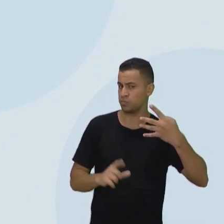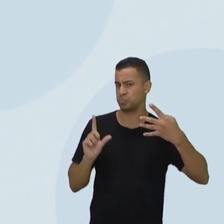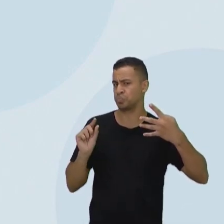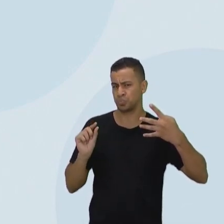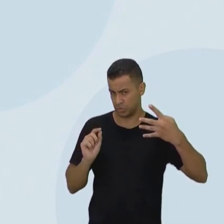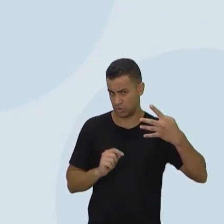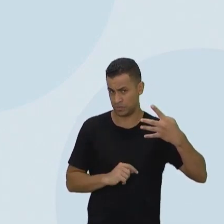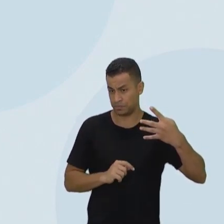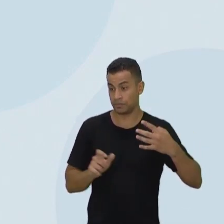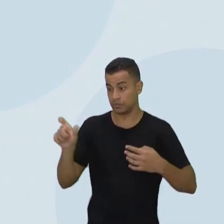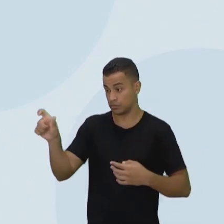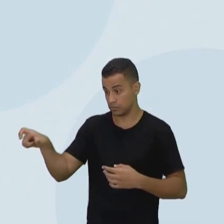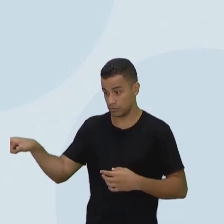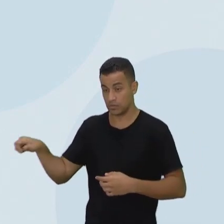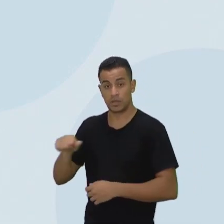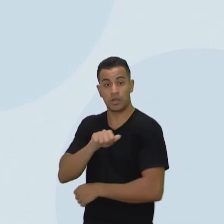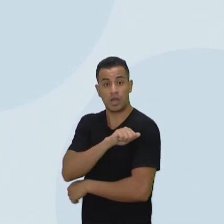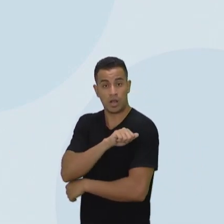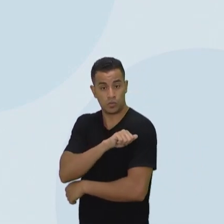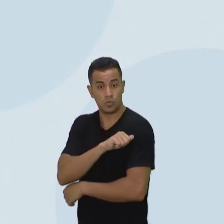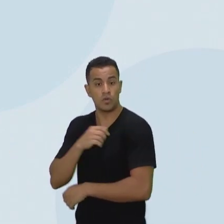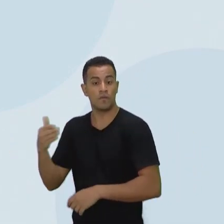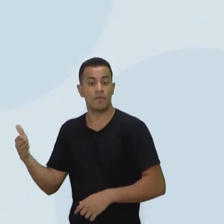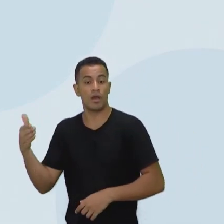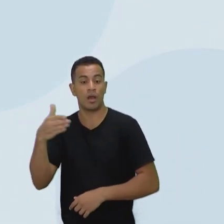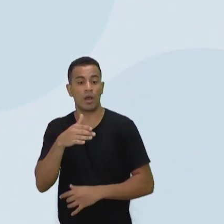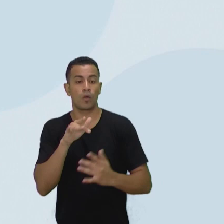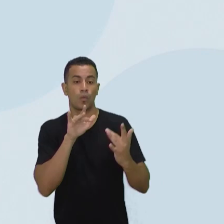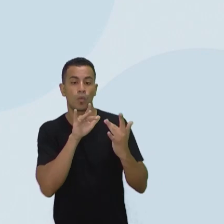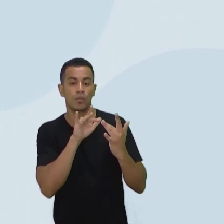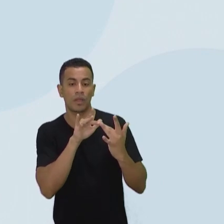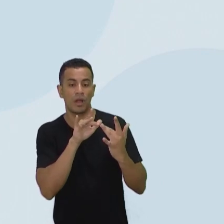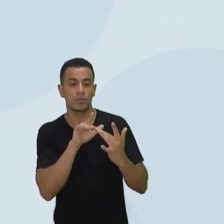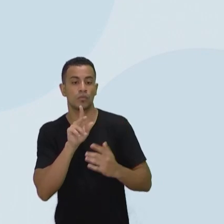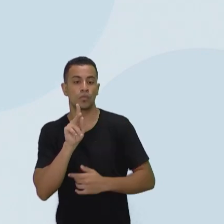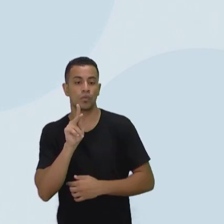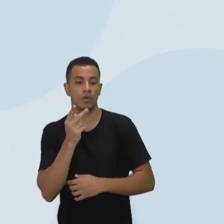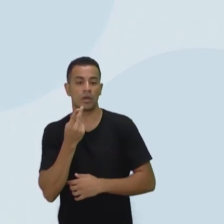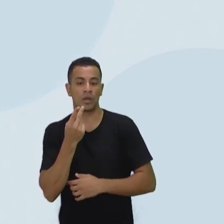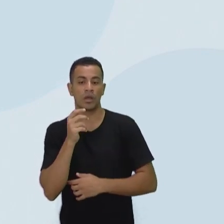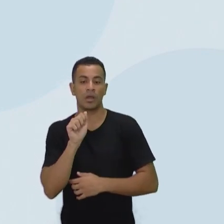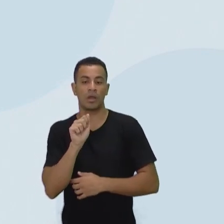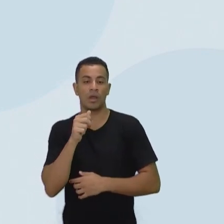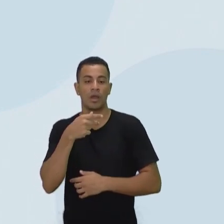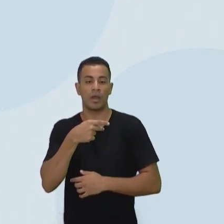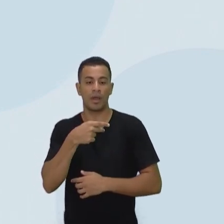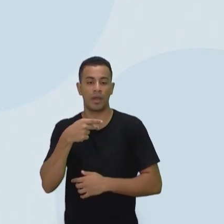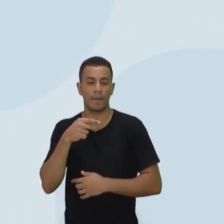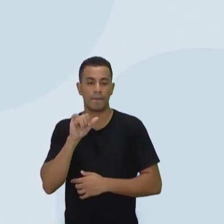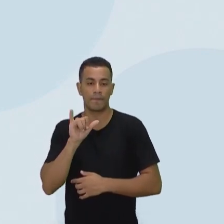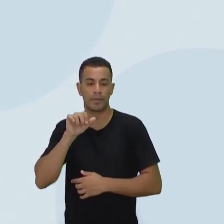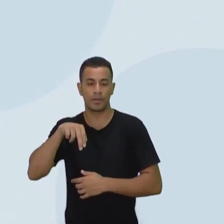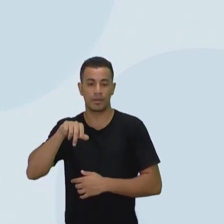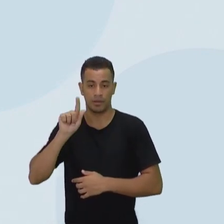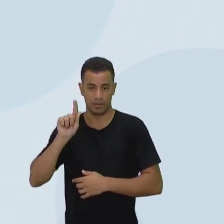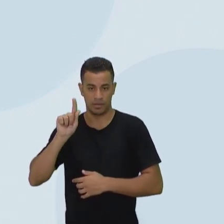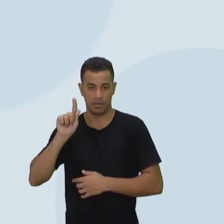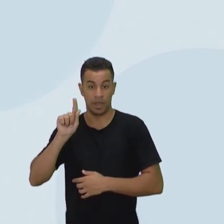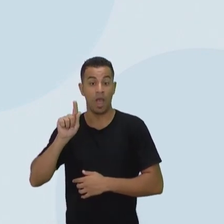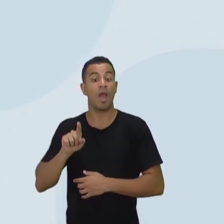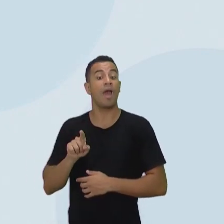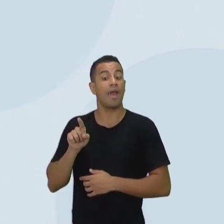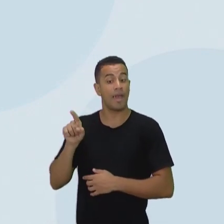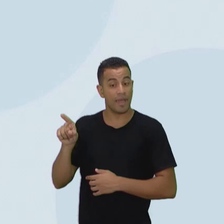eles entrarem em contato com o happening, tá? Ele é elaborado para a interação do espectador,